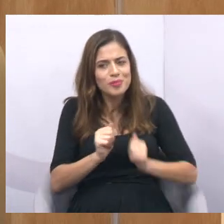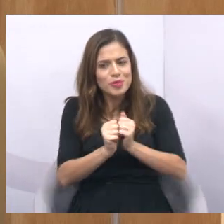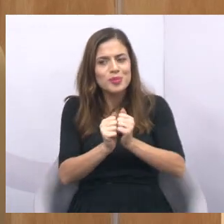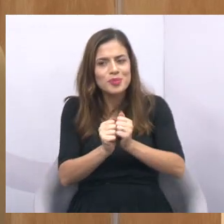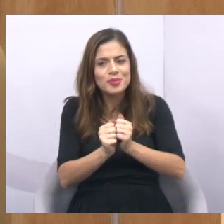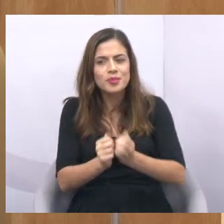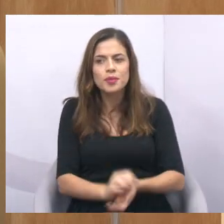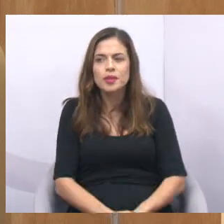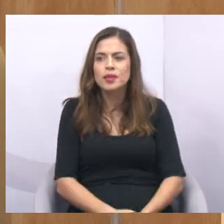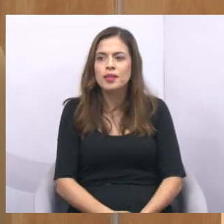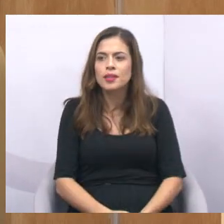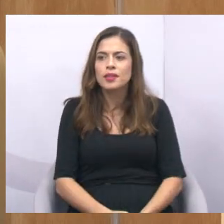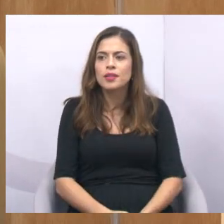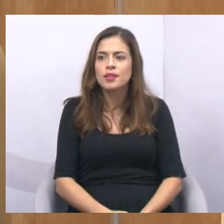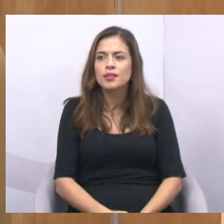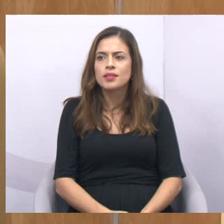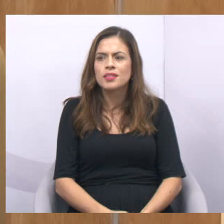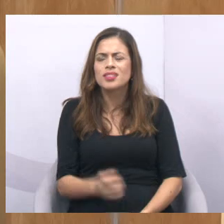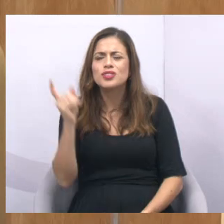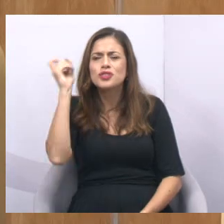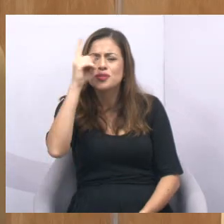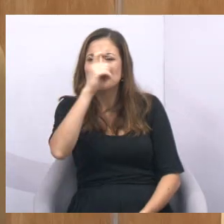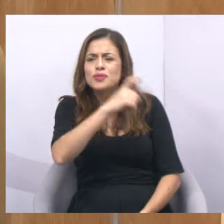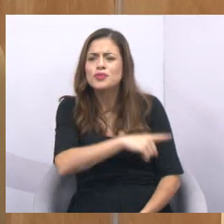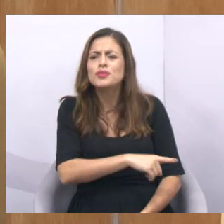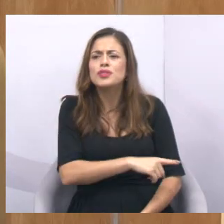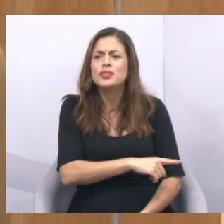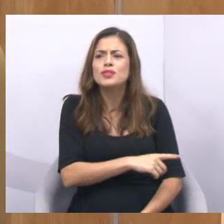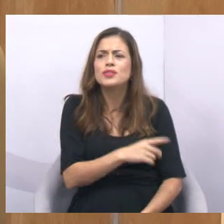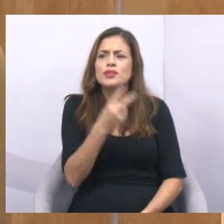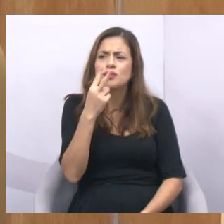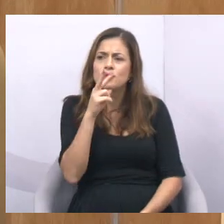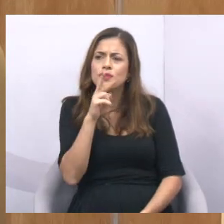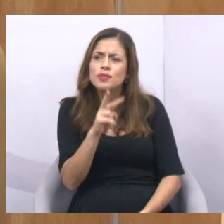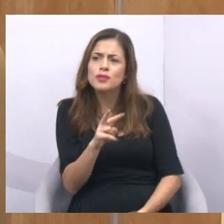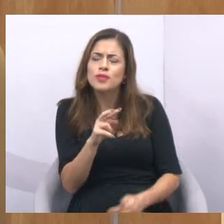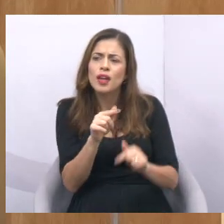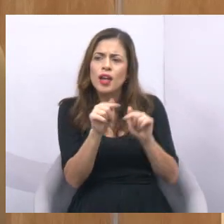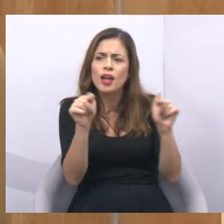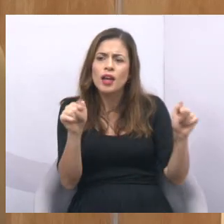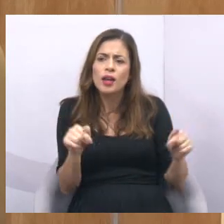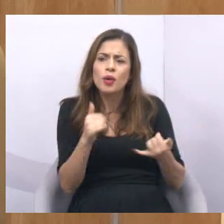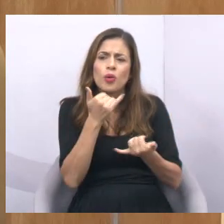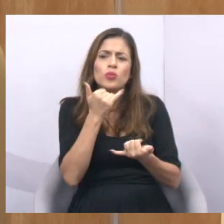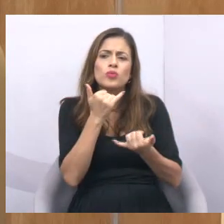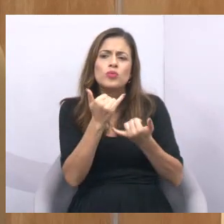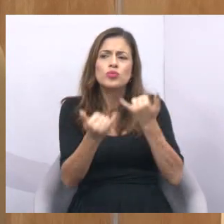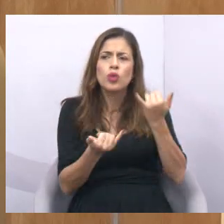tinha uma certa dificuldade de assistir jogos no meu ex-clube.